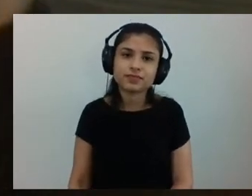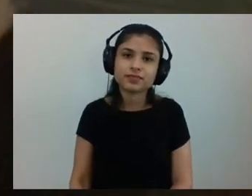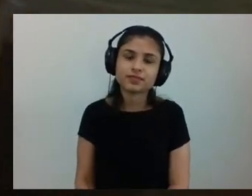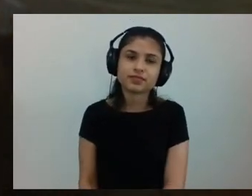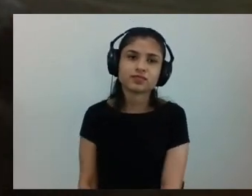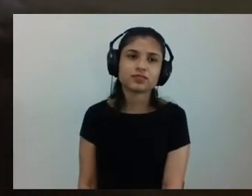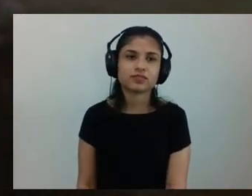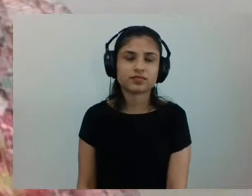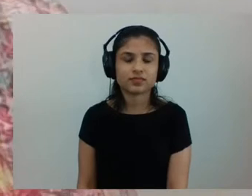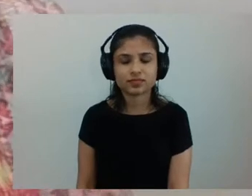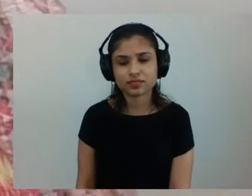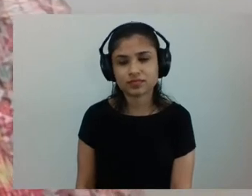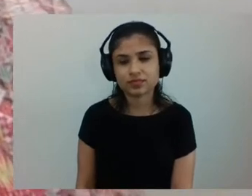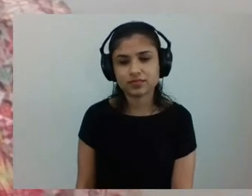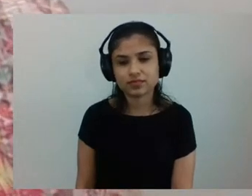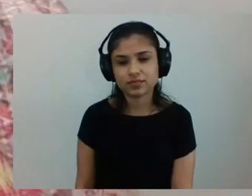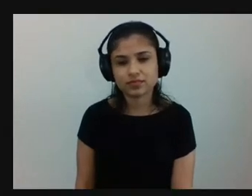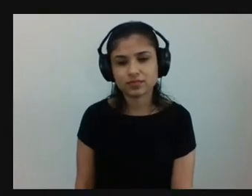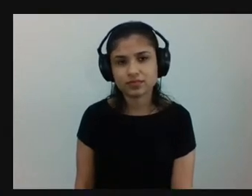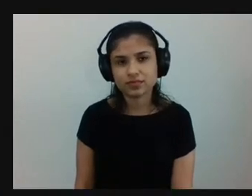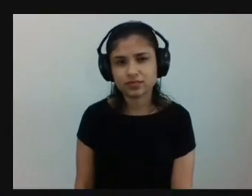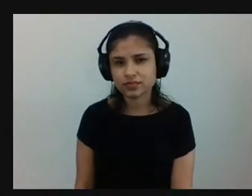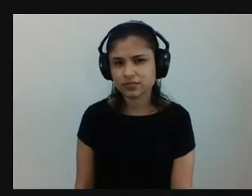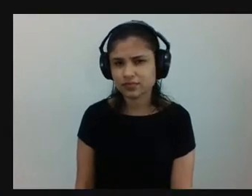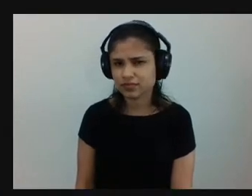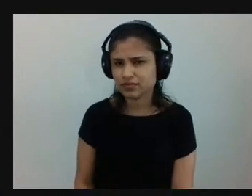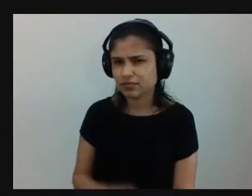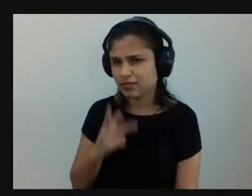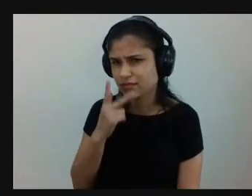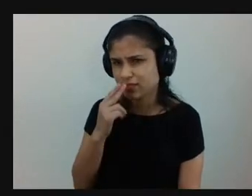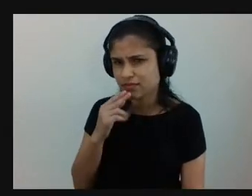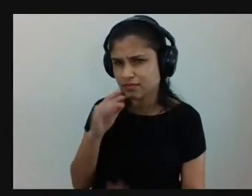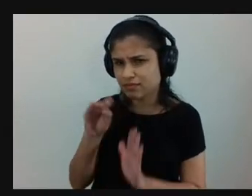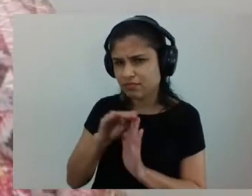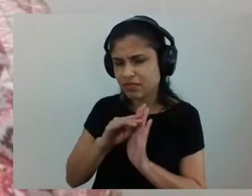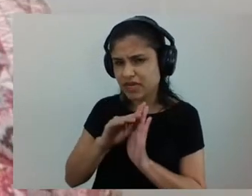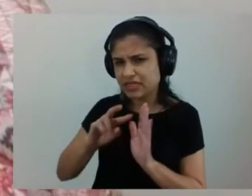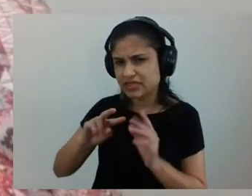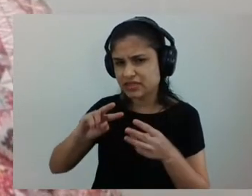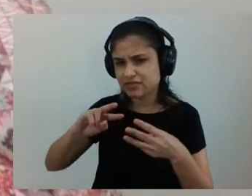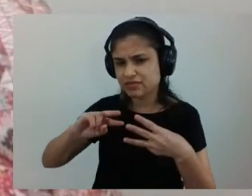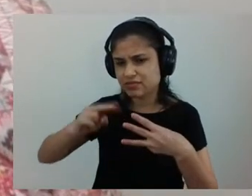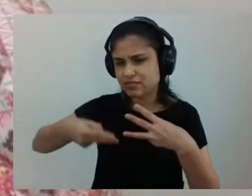Eu passo a palavra... Eu acho que a ordem é outra, hein? Eu acho que é outra.